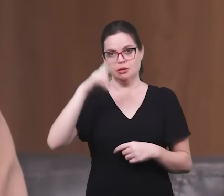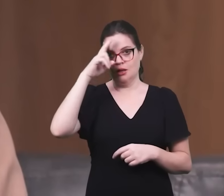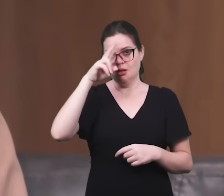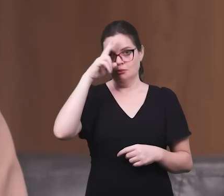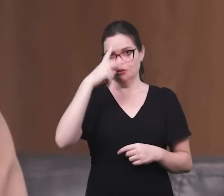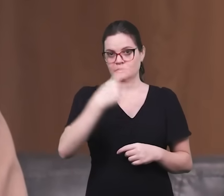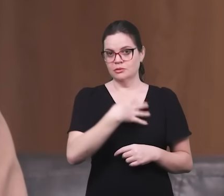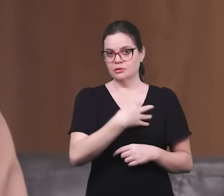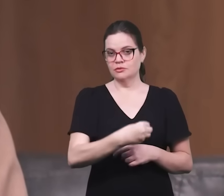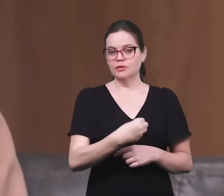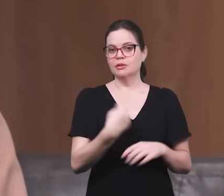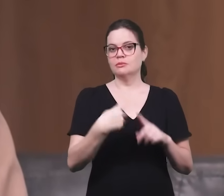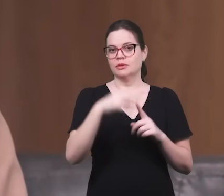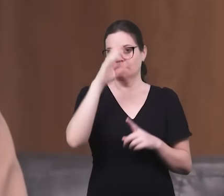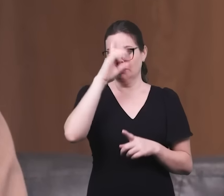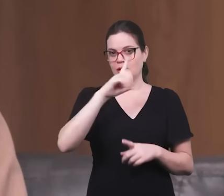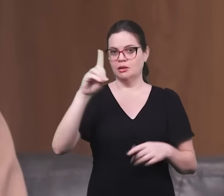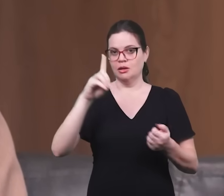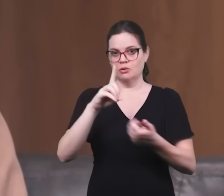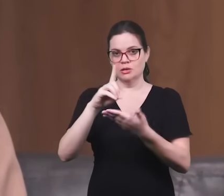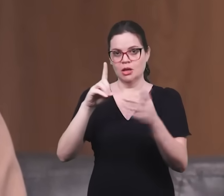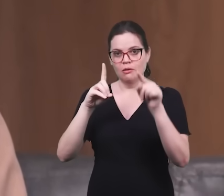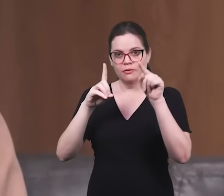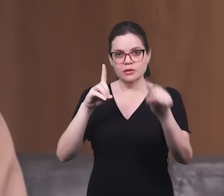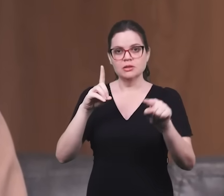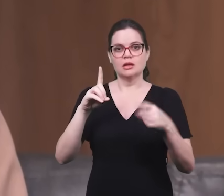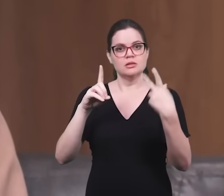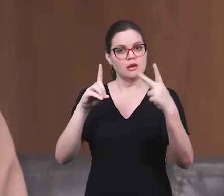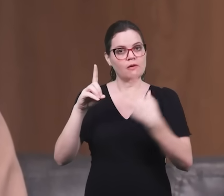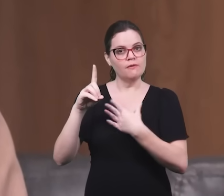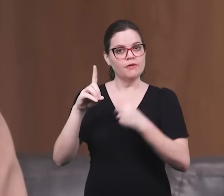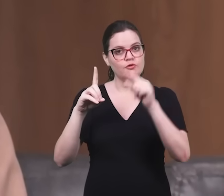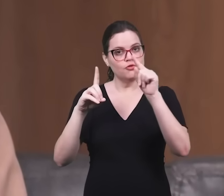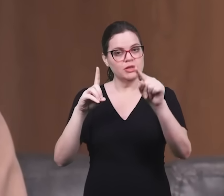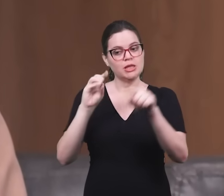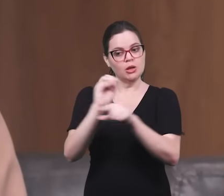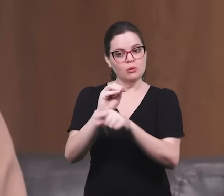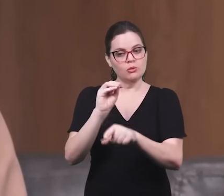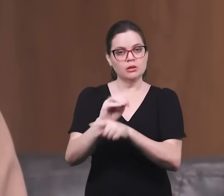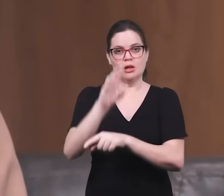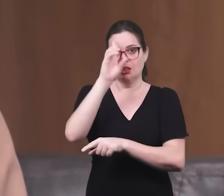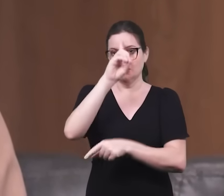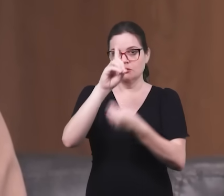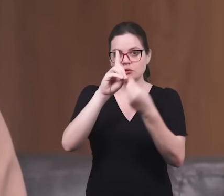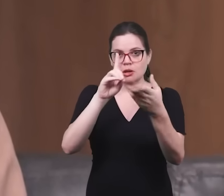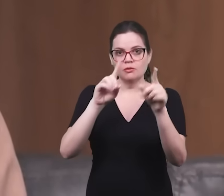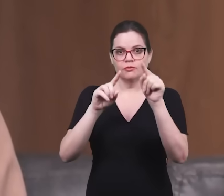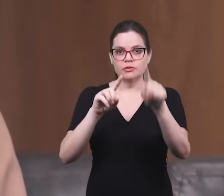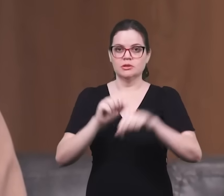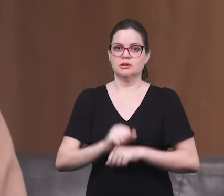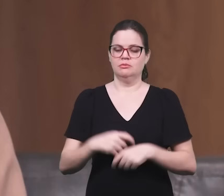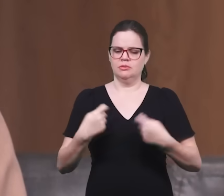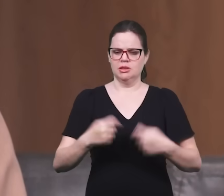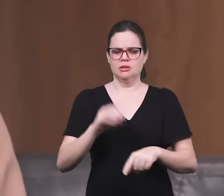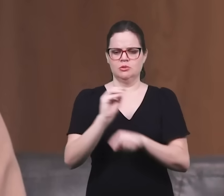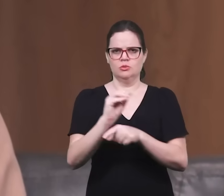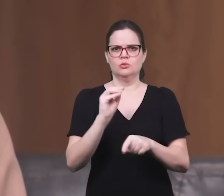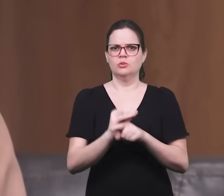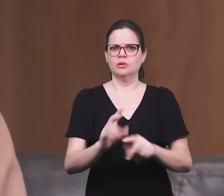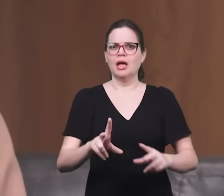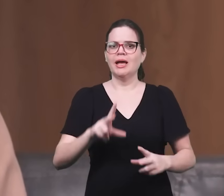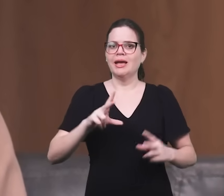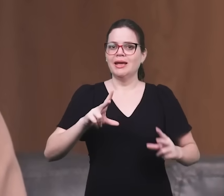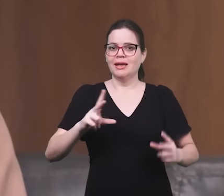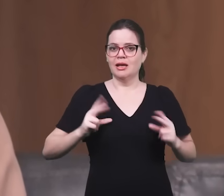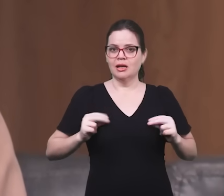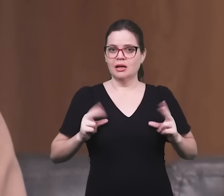que Deus deu os filhos por herança. E essa herança tem que ser preservada, ela tem que ser mantida em